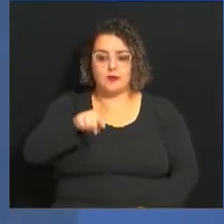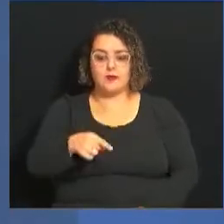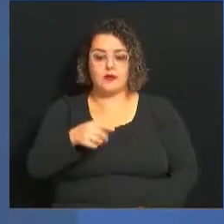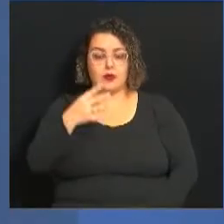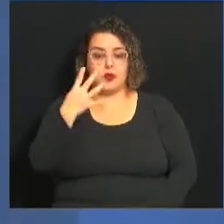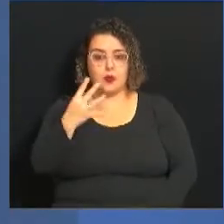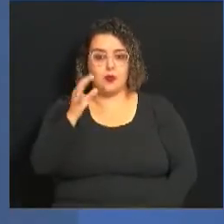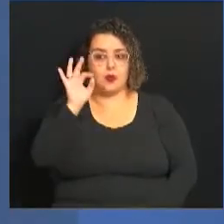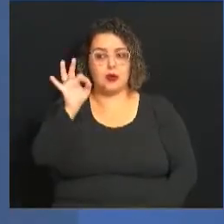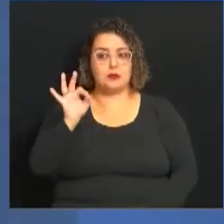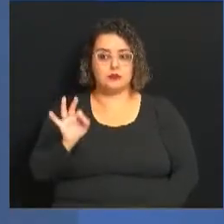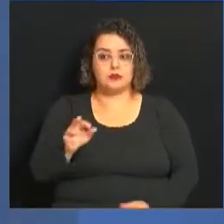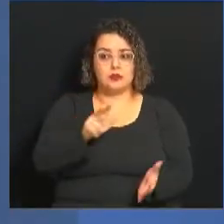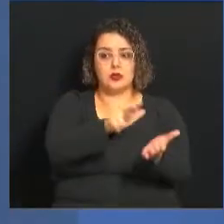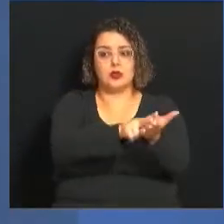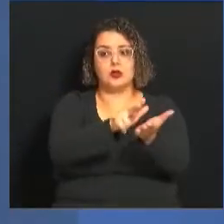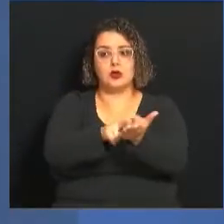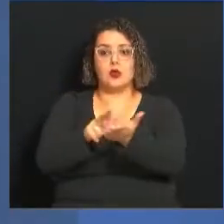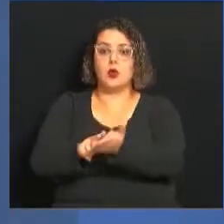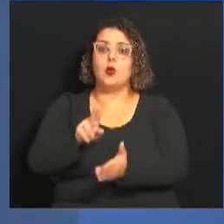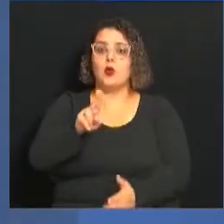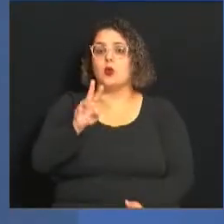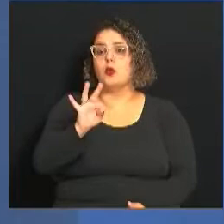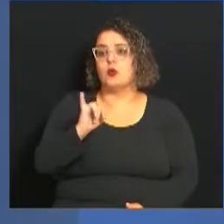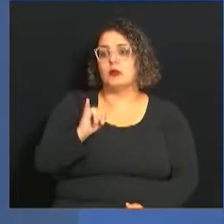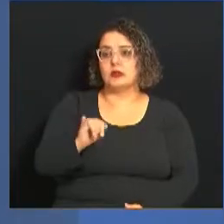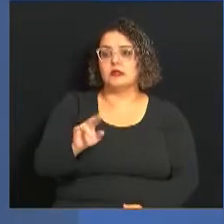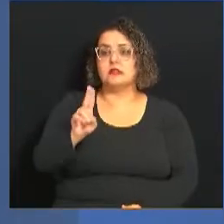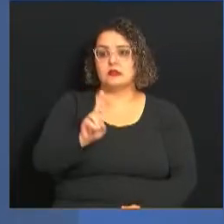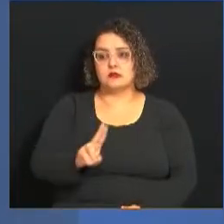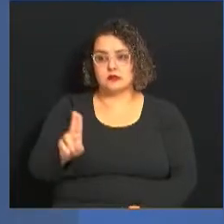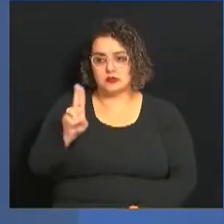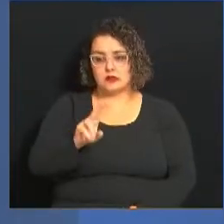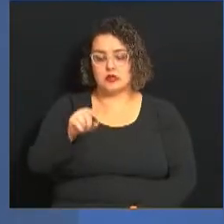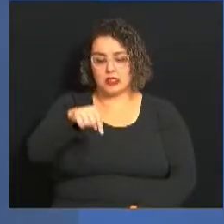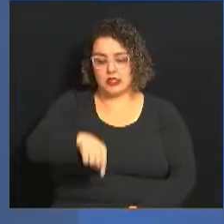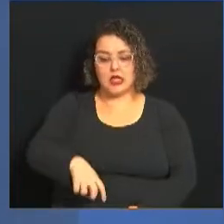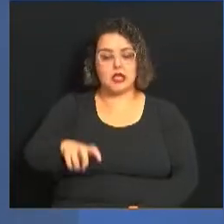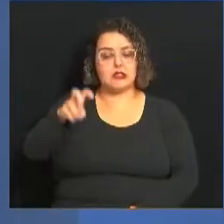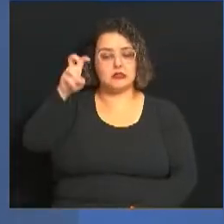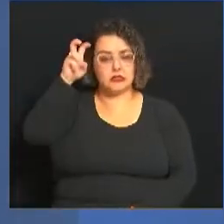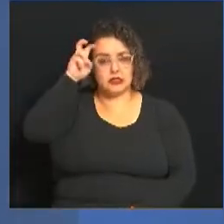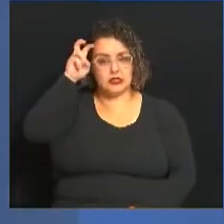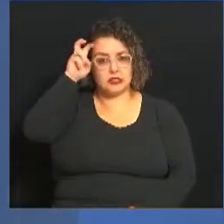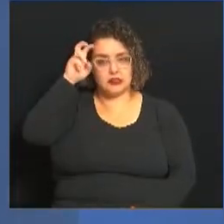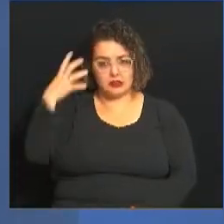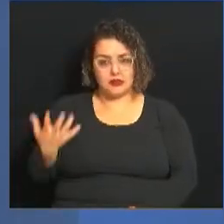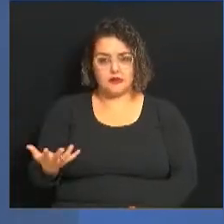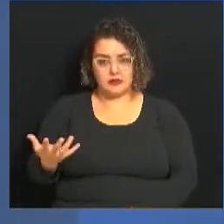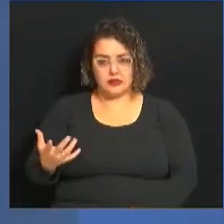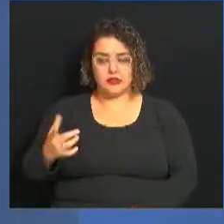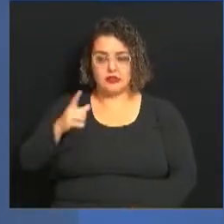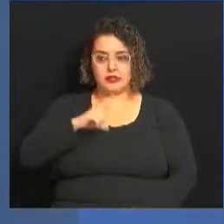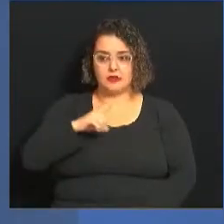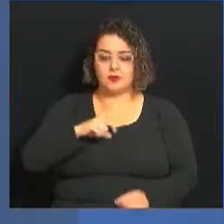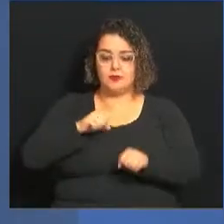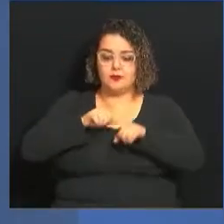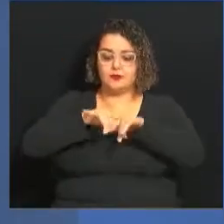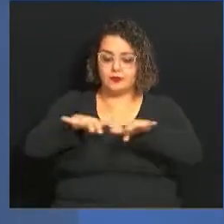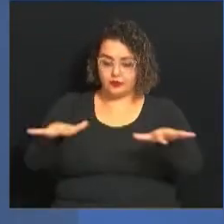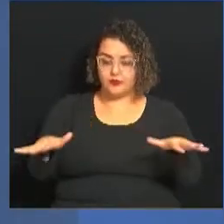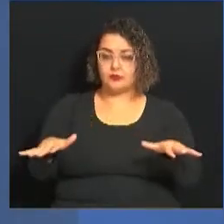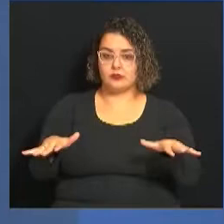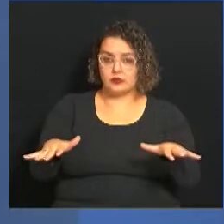85,4% dos leitos de UTI infantil estavam ocupados nesta quinta-feira. A gente teve aí uma expansão de ofertas